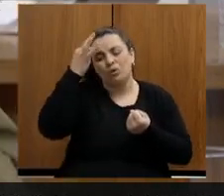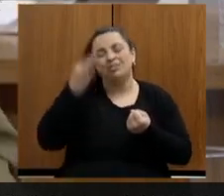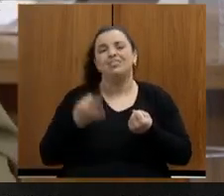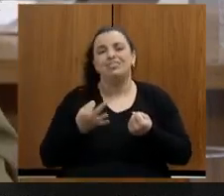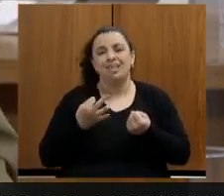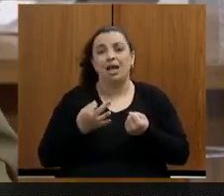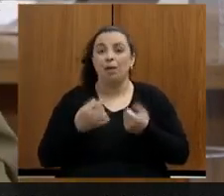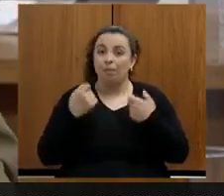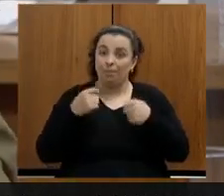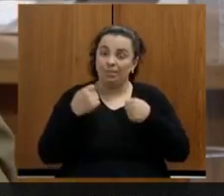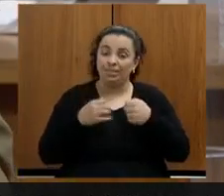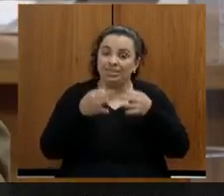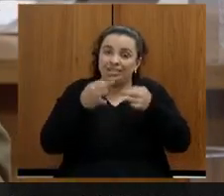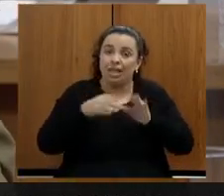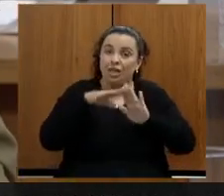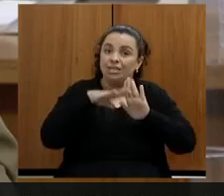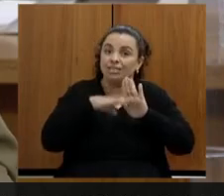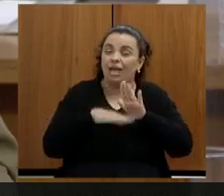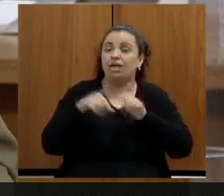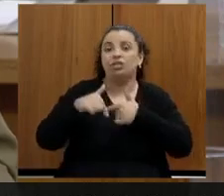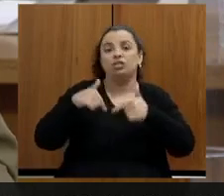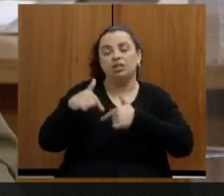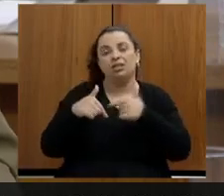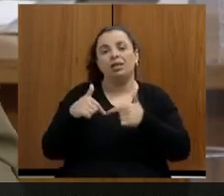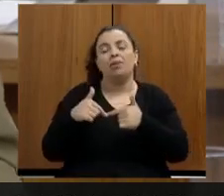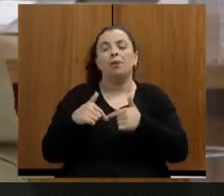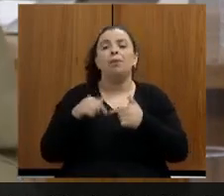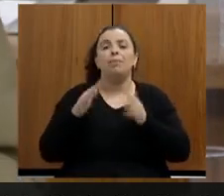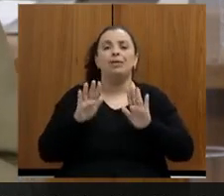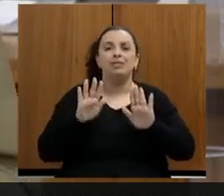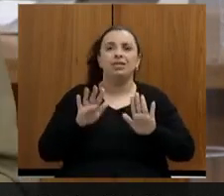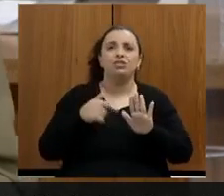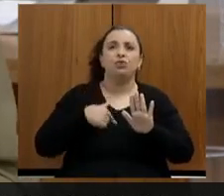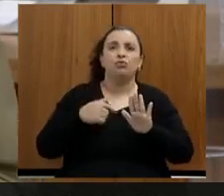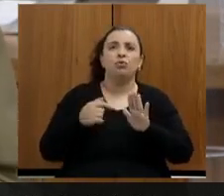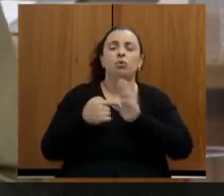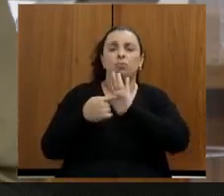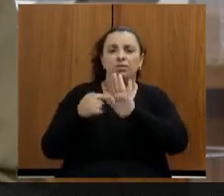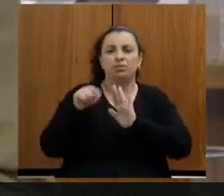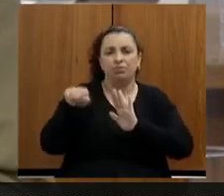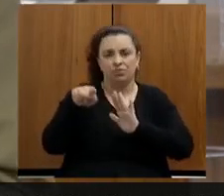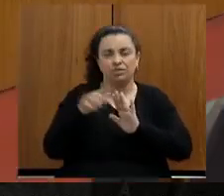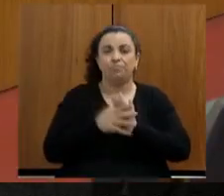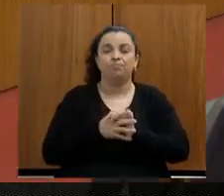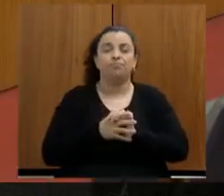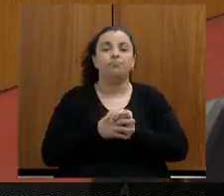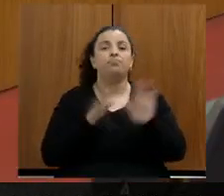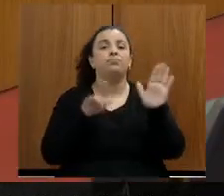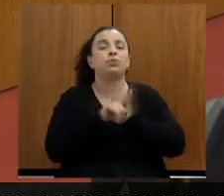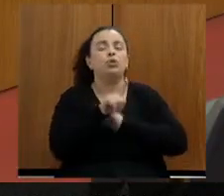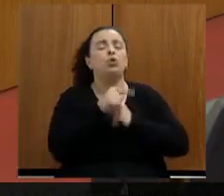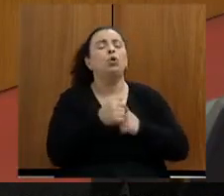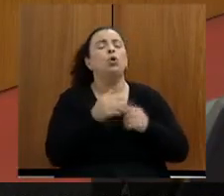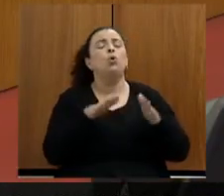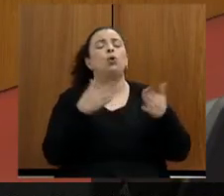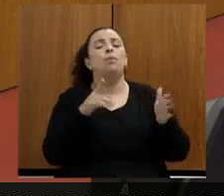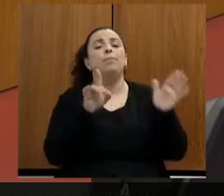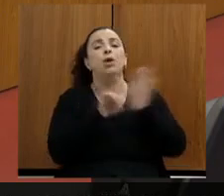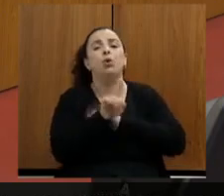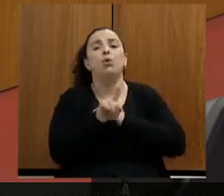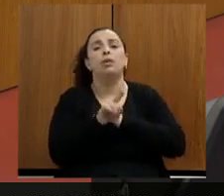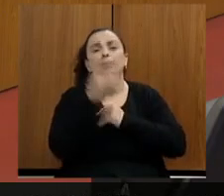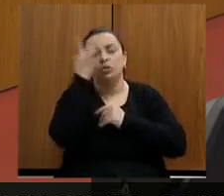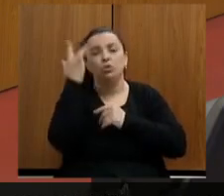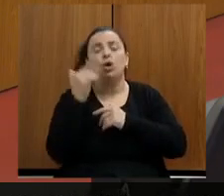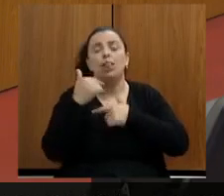casos mas é mas é isso que tá acontecendo eu vou abrir aqui e mostra o rodante quando a gente fala tá sem serviço em